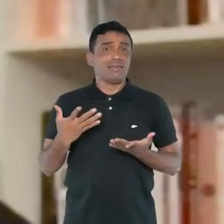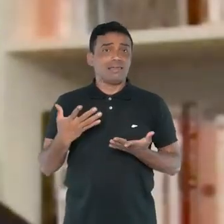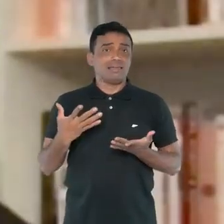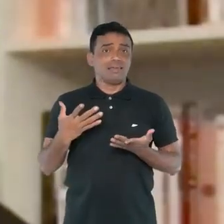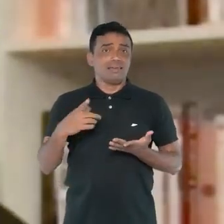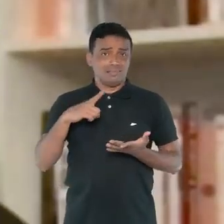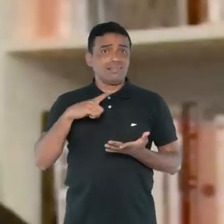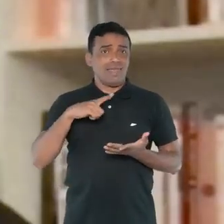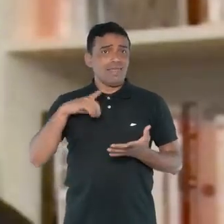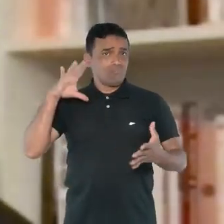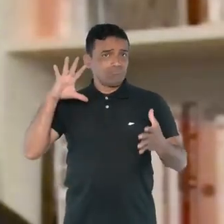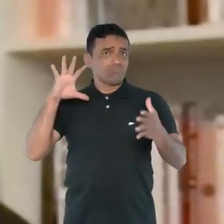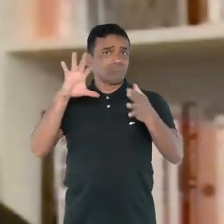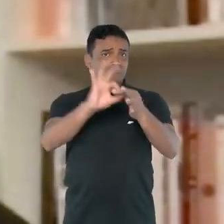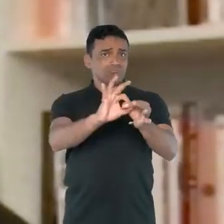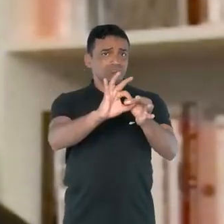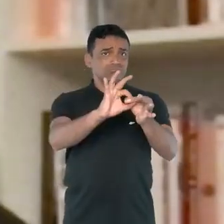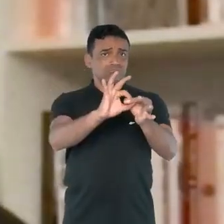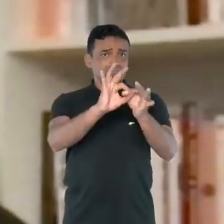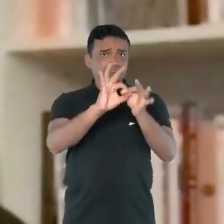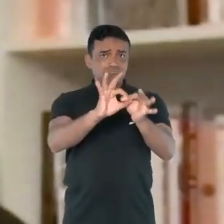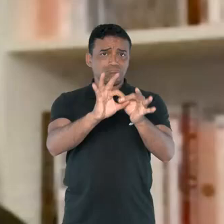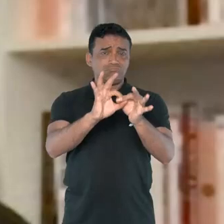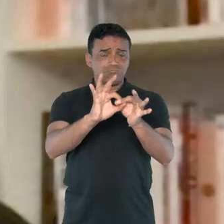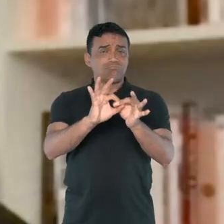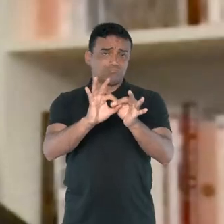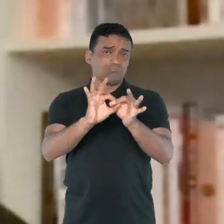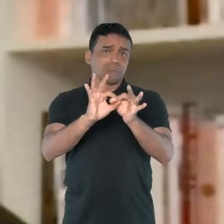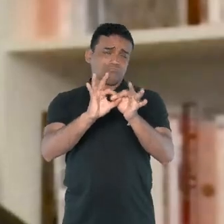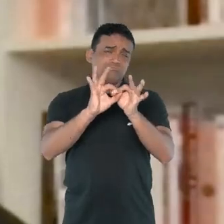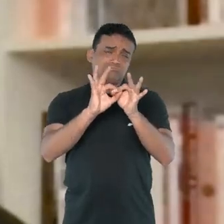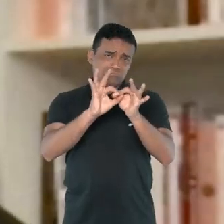existe essa ligação. E muitas vezes